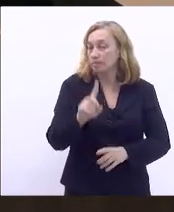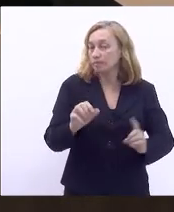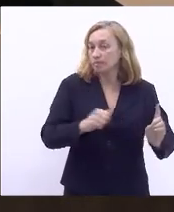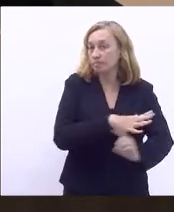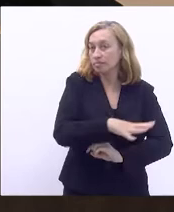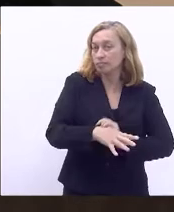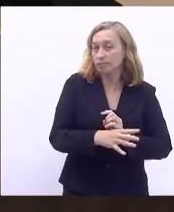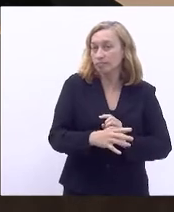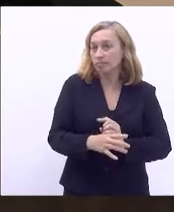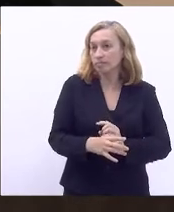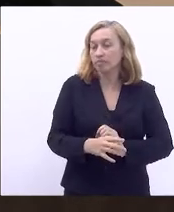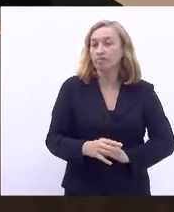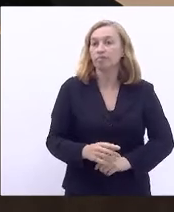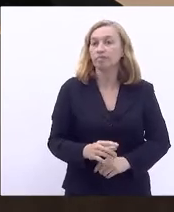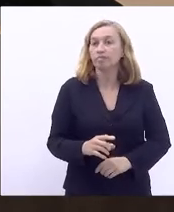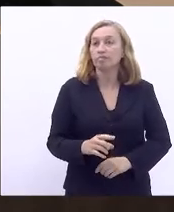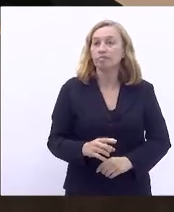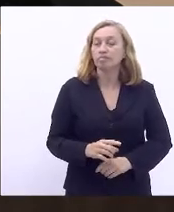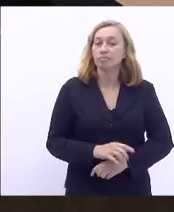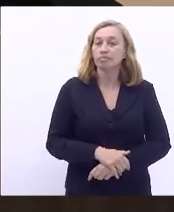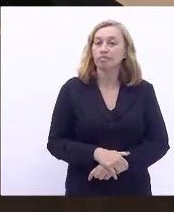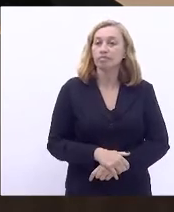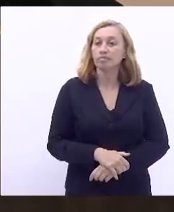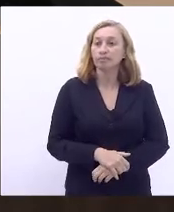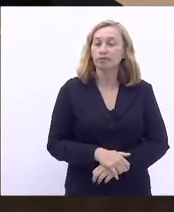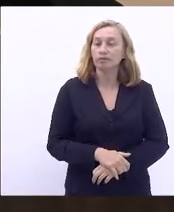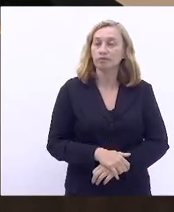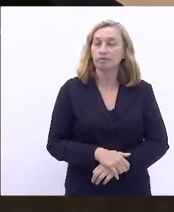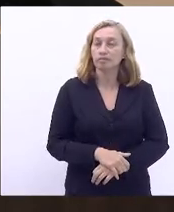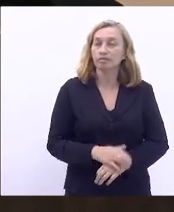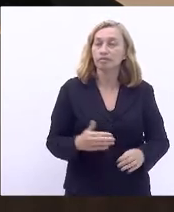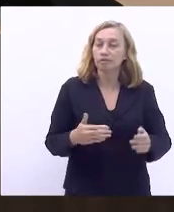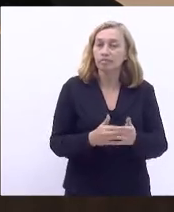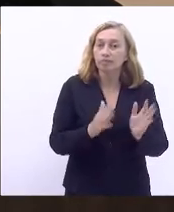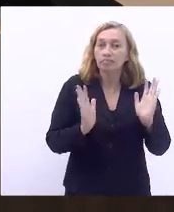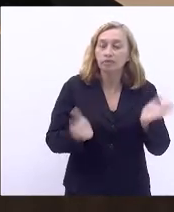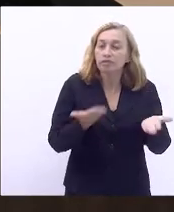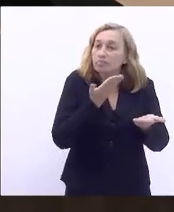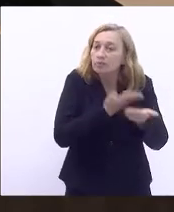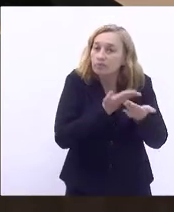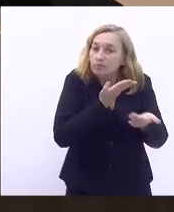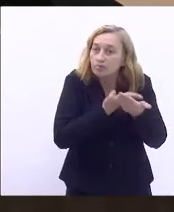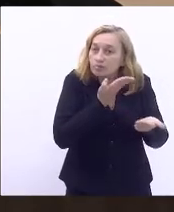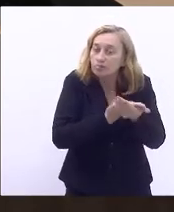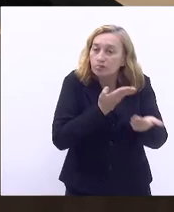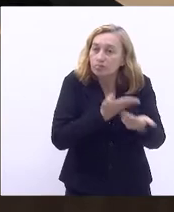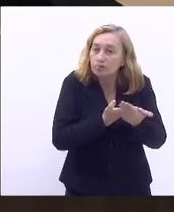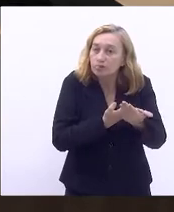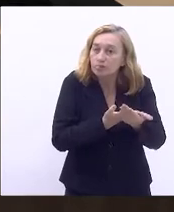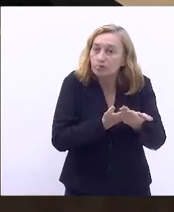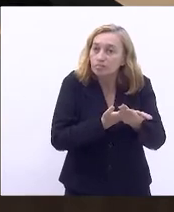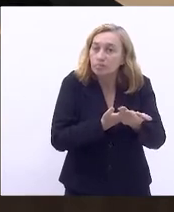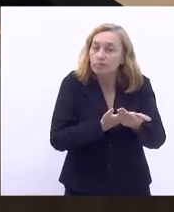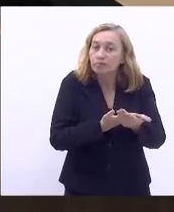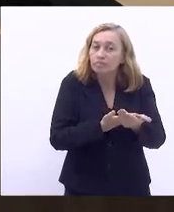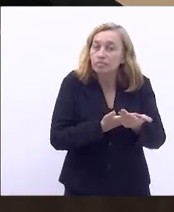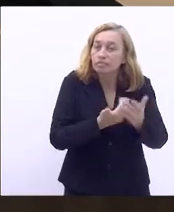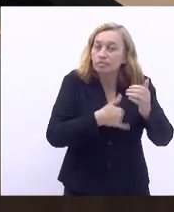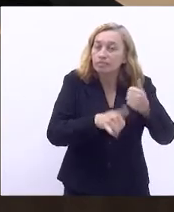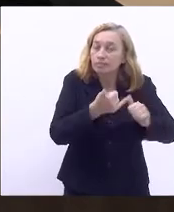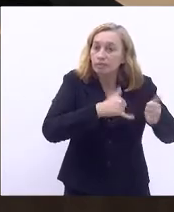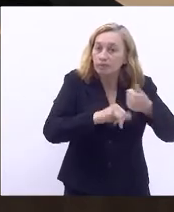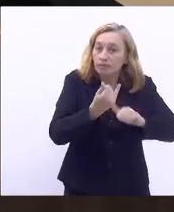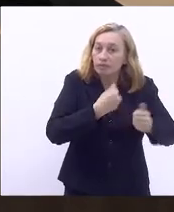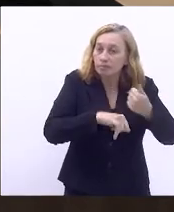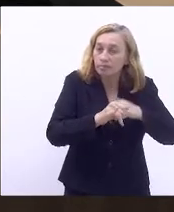da população da Zona Oeste. A chuva de prata, que até hoje está sendo estudada, para a potencialidade de causar câncer naquela